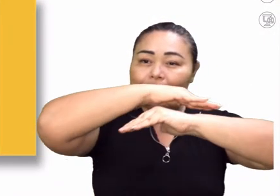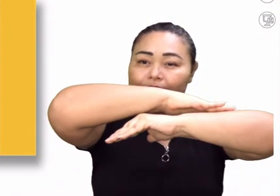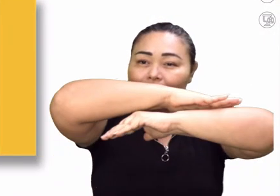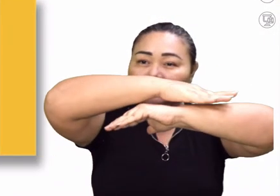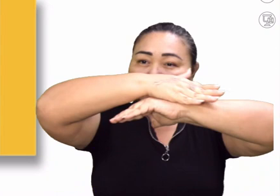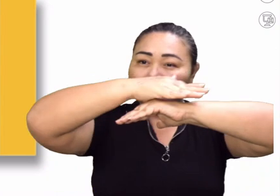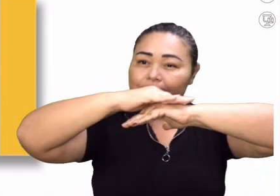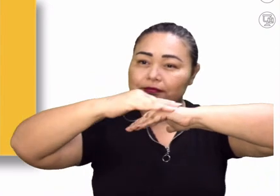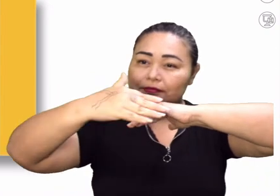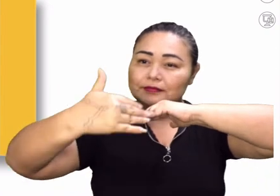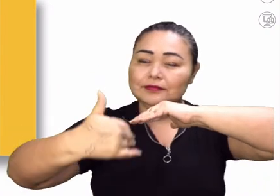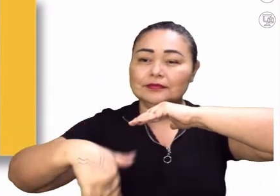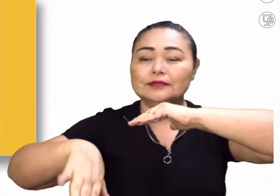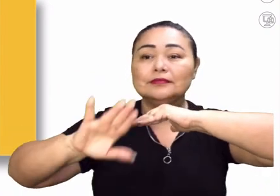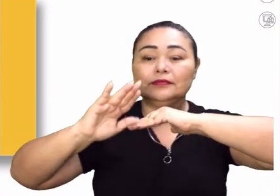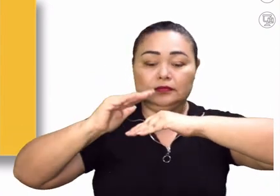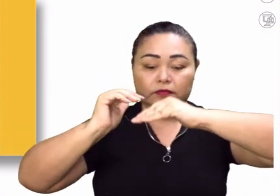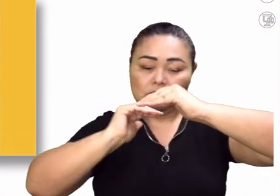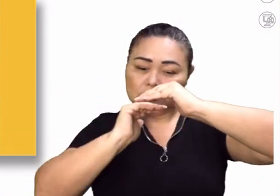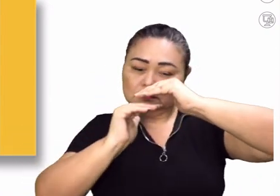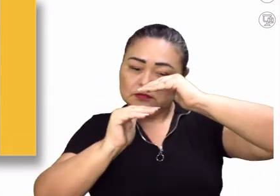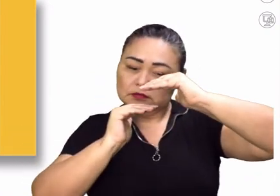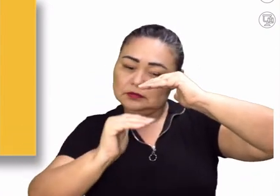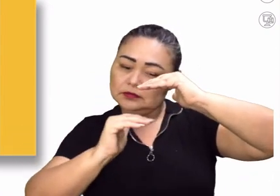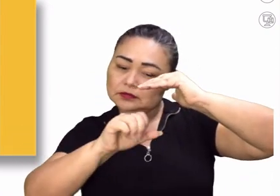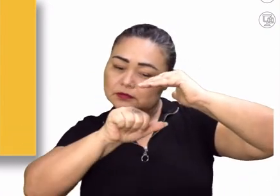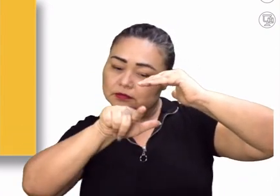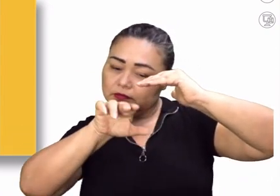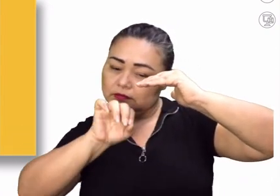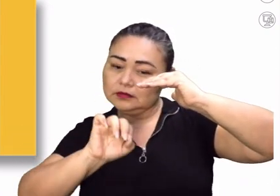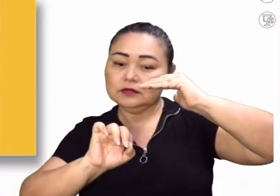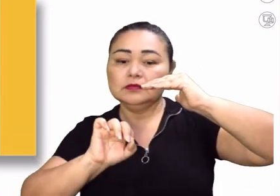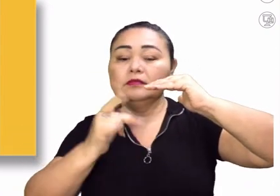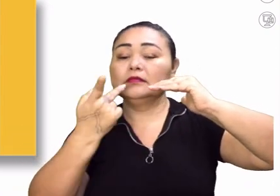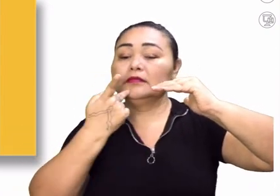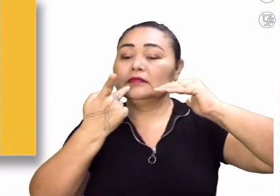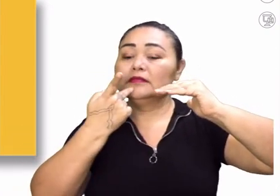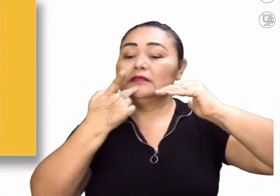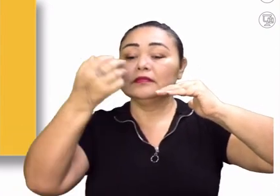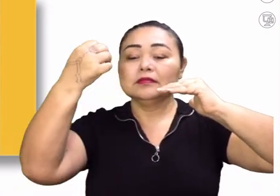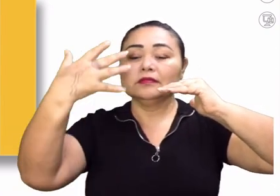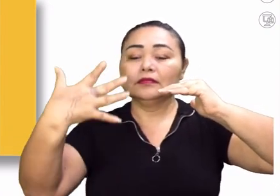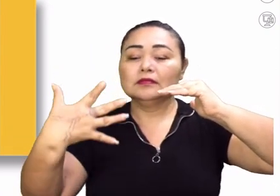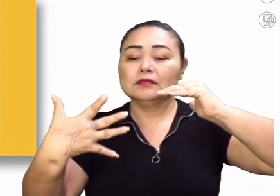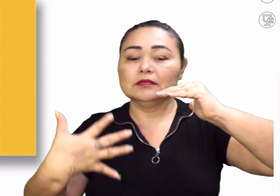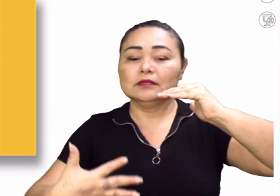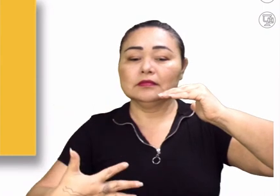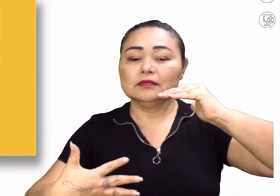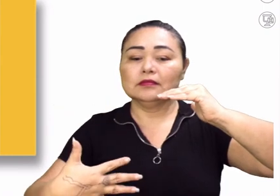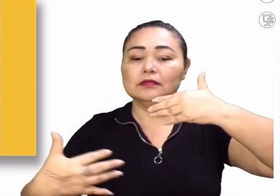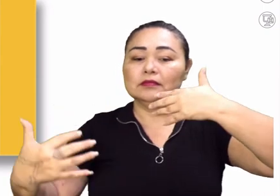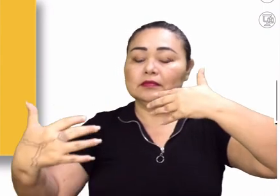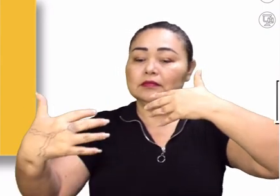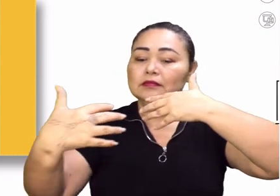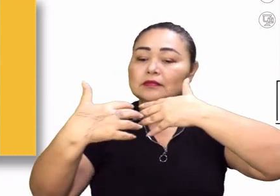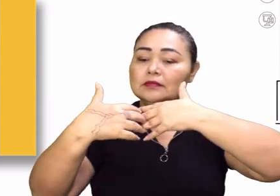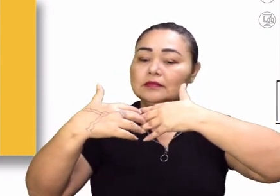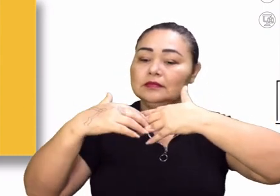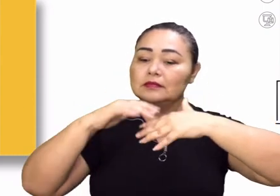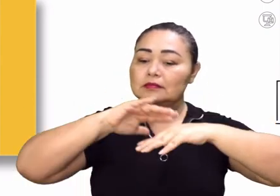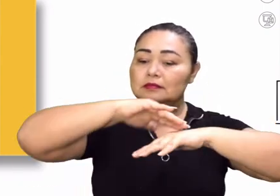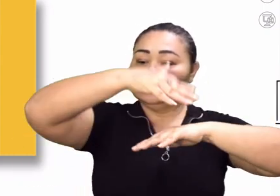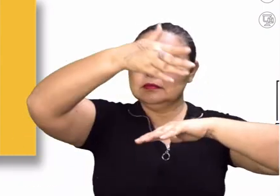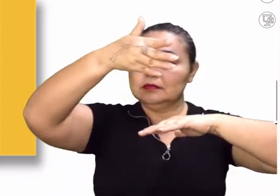formação também do solo para ler falaremos sobre escudos cristalinos